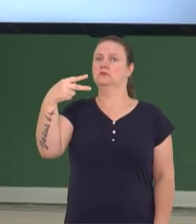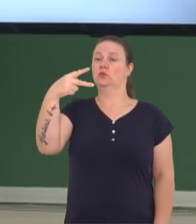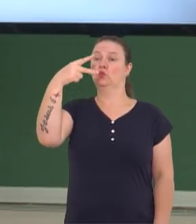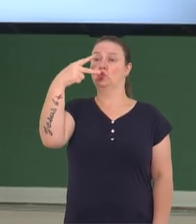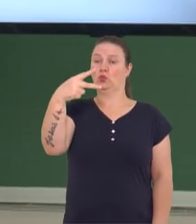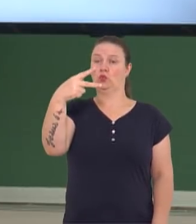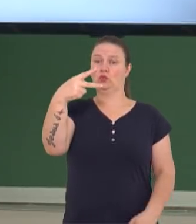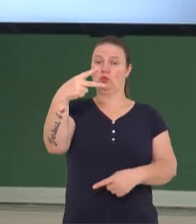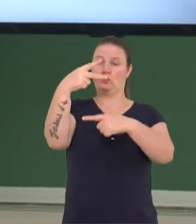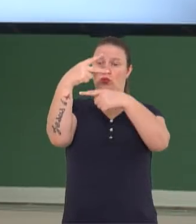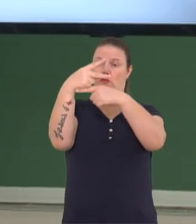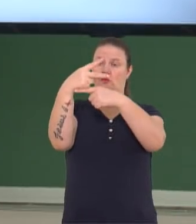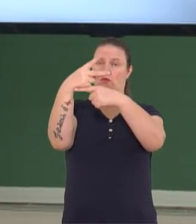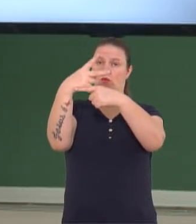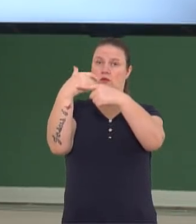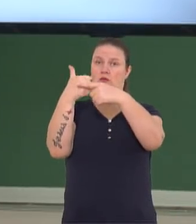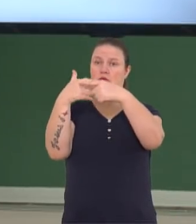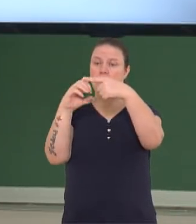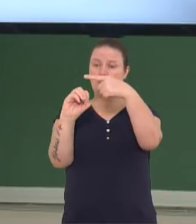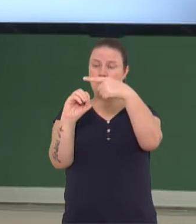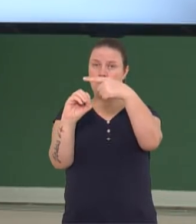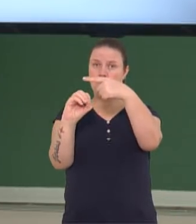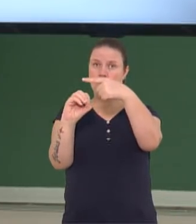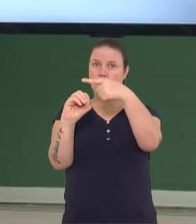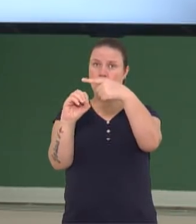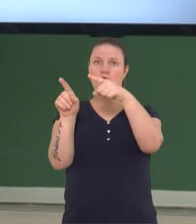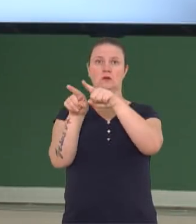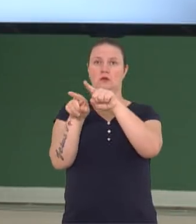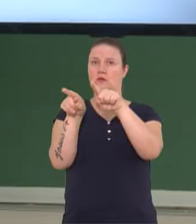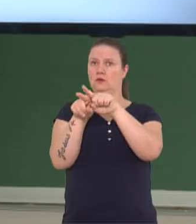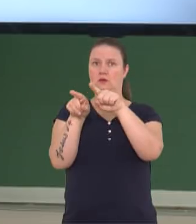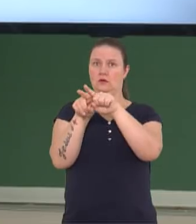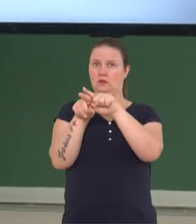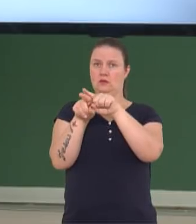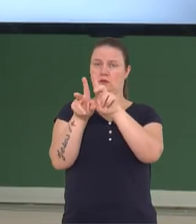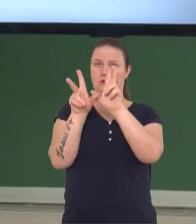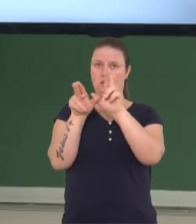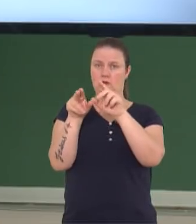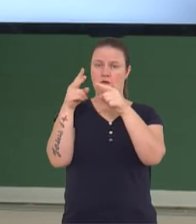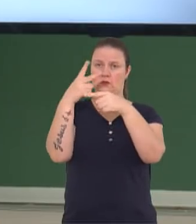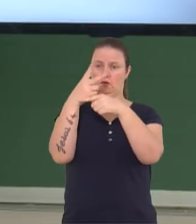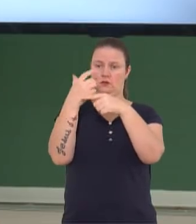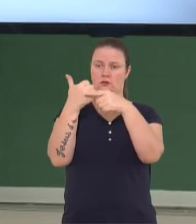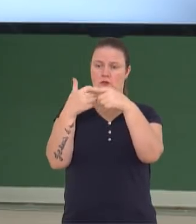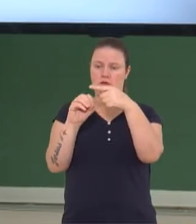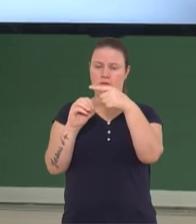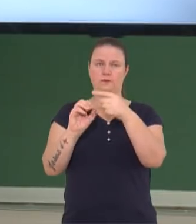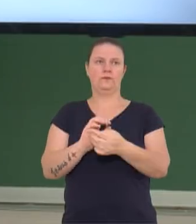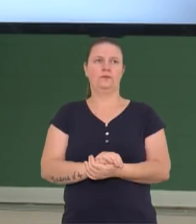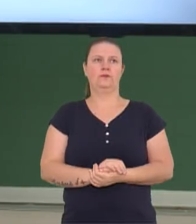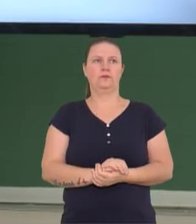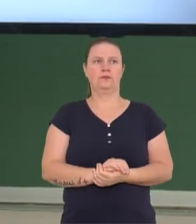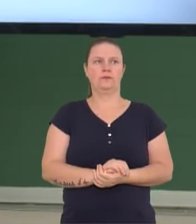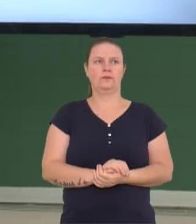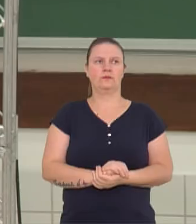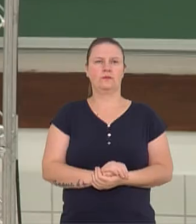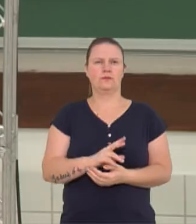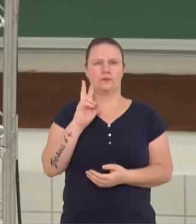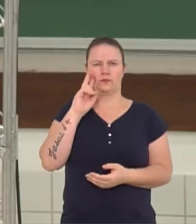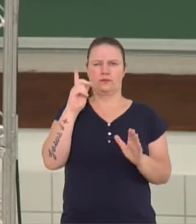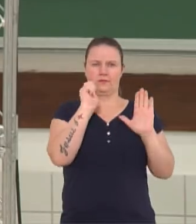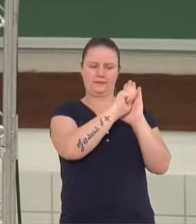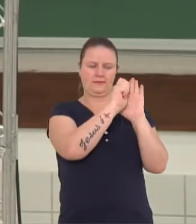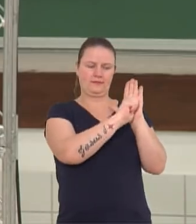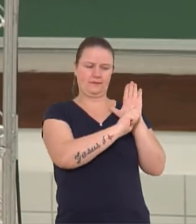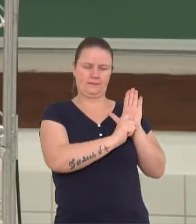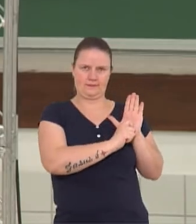2 décimos. Então, a fração também vai ser de 2 décimos. Vamos comigo aqui no quadro um pouquinho para a gente poder